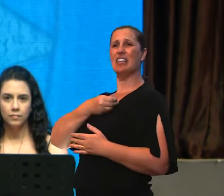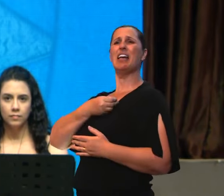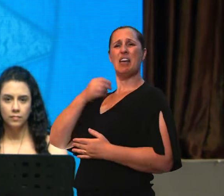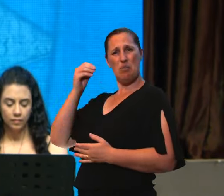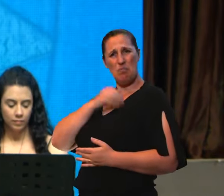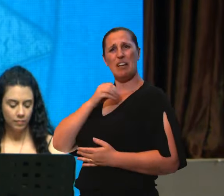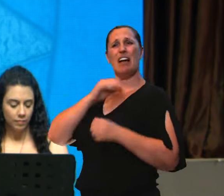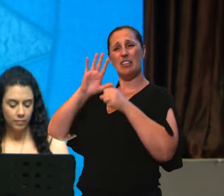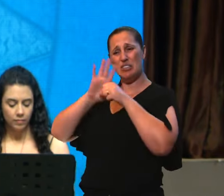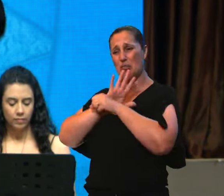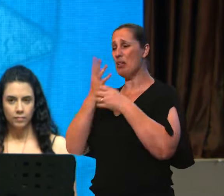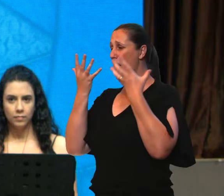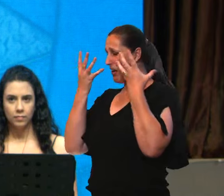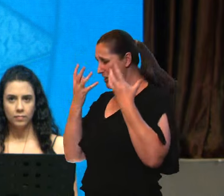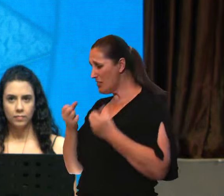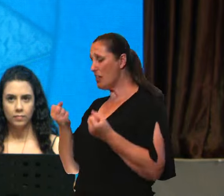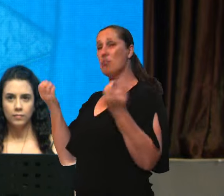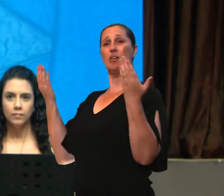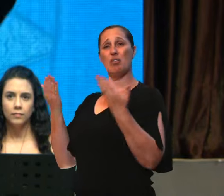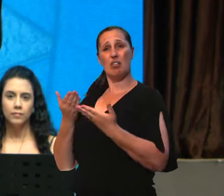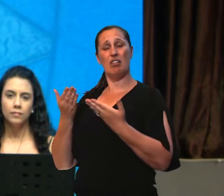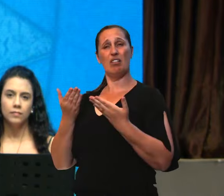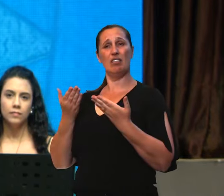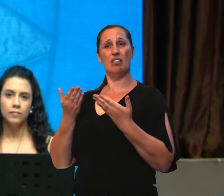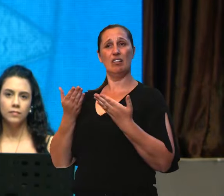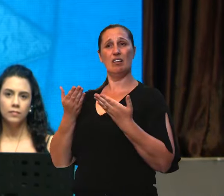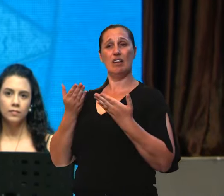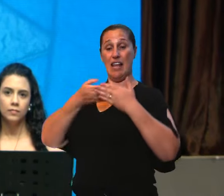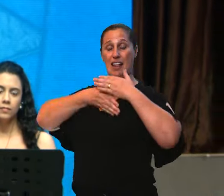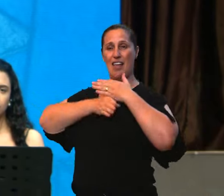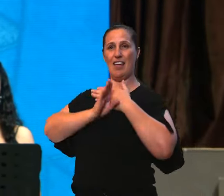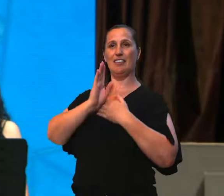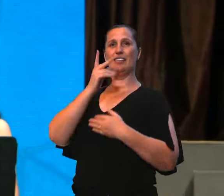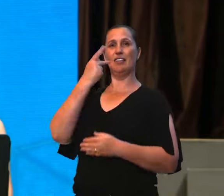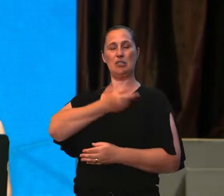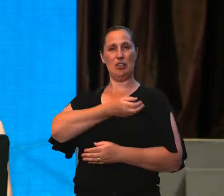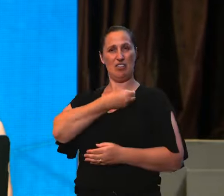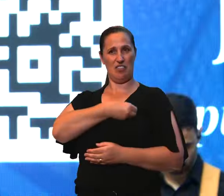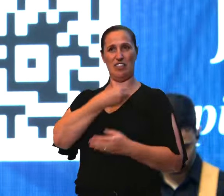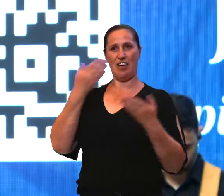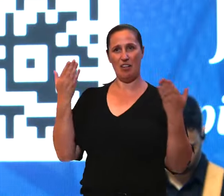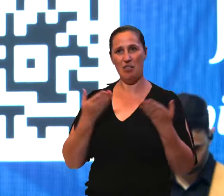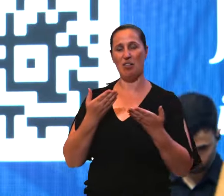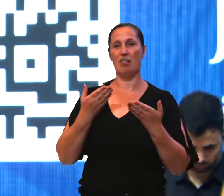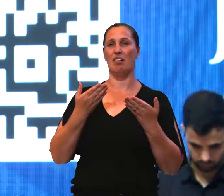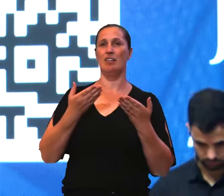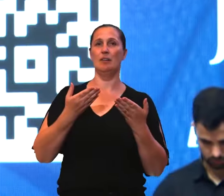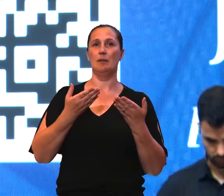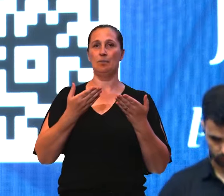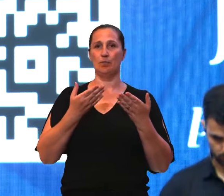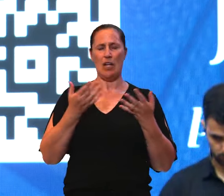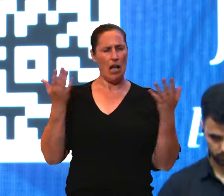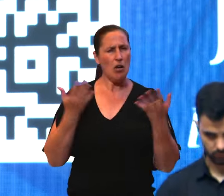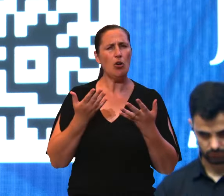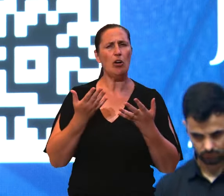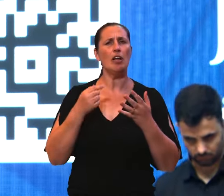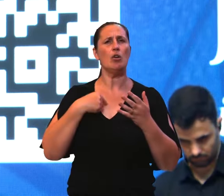pecador mas eu te recebo agora e ele entra na sua vida agora mesmo eu vou falar uma oração